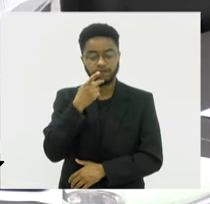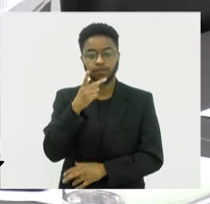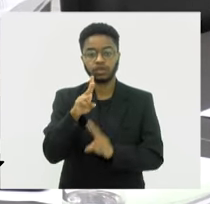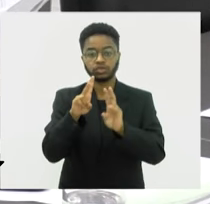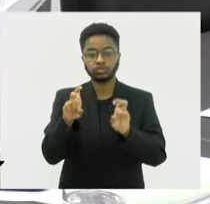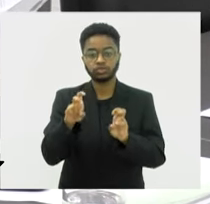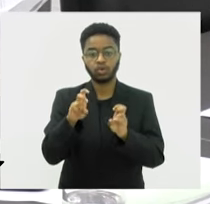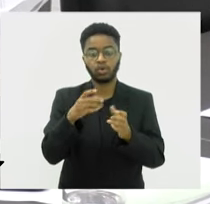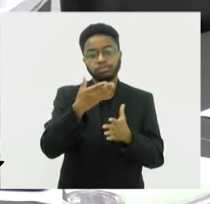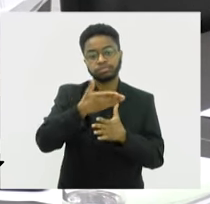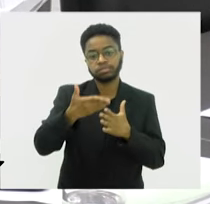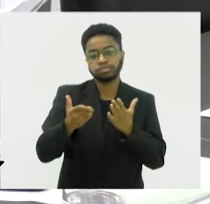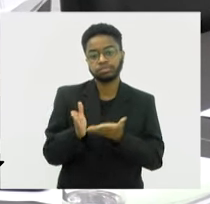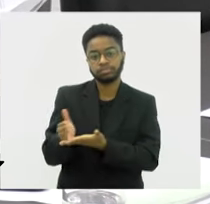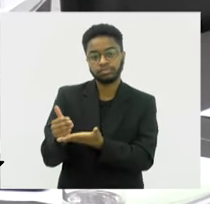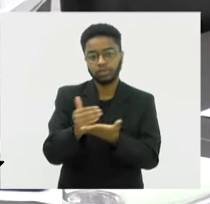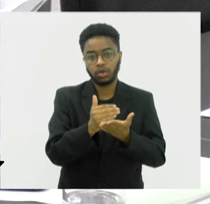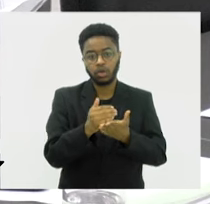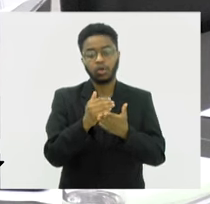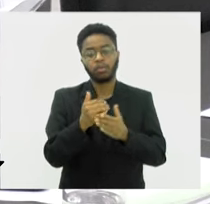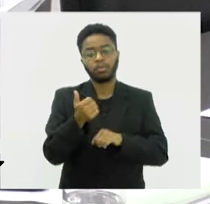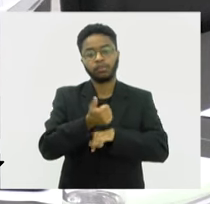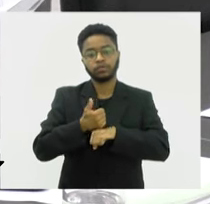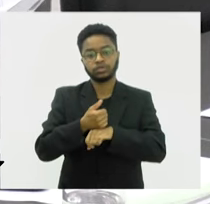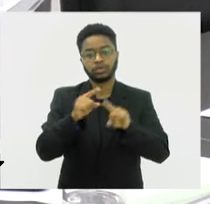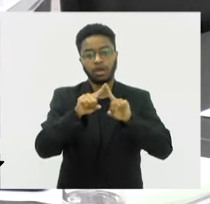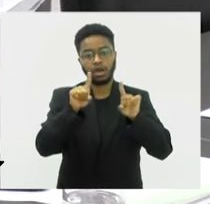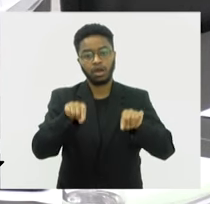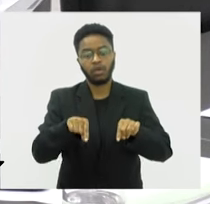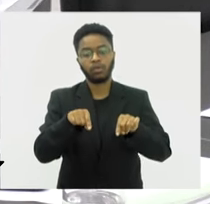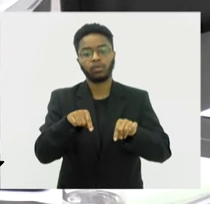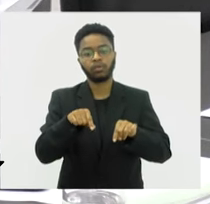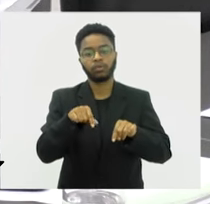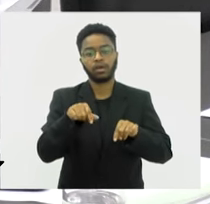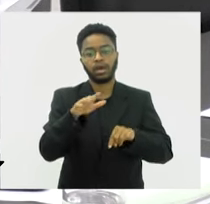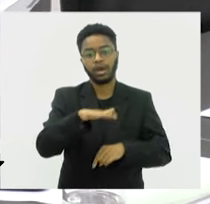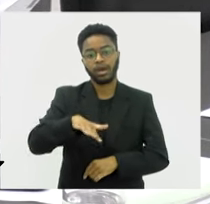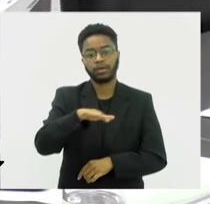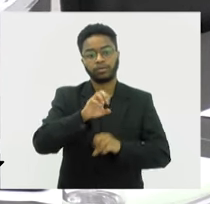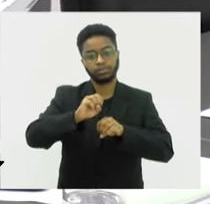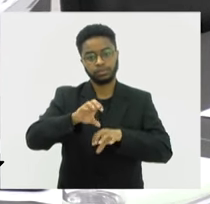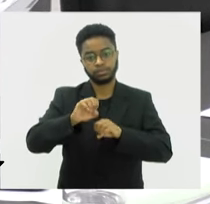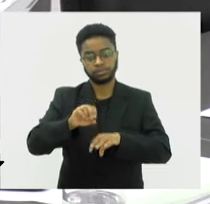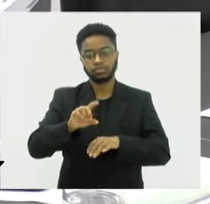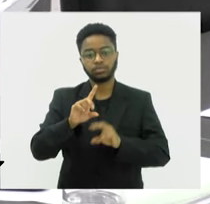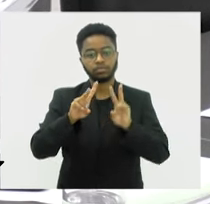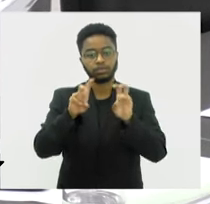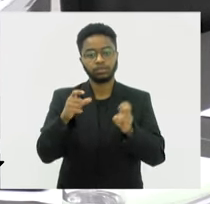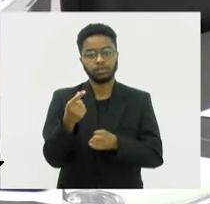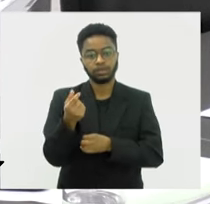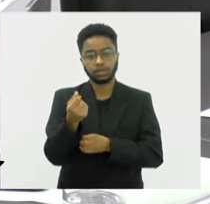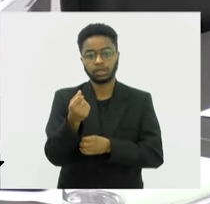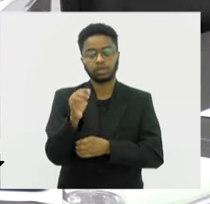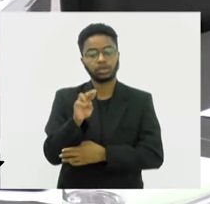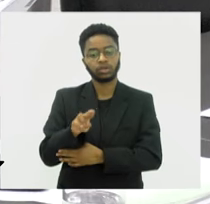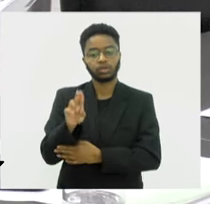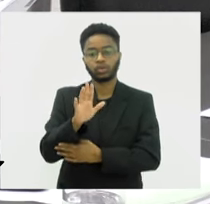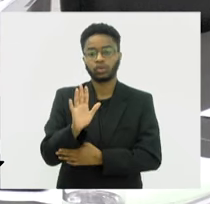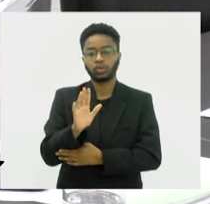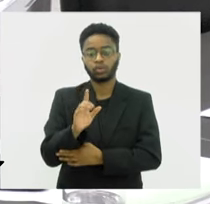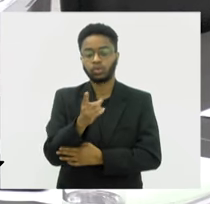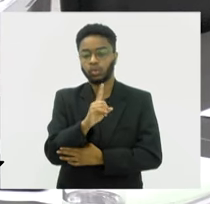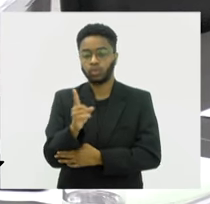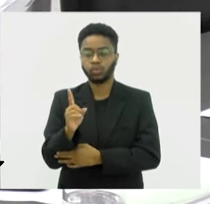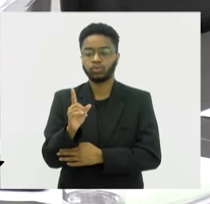rateio entre os profissionais efetivos da educação da rede estadual de recursos financeiros não aplicados no exercício da